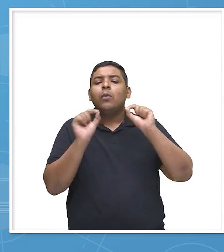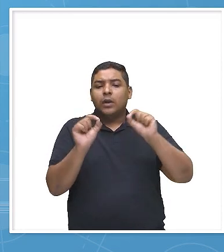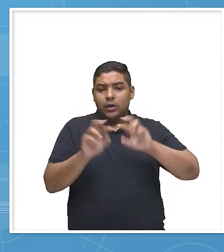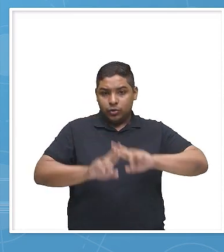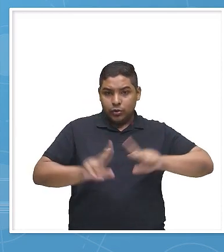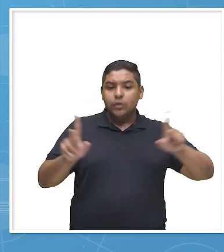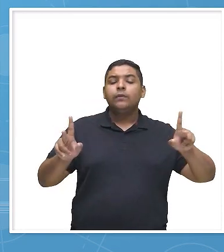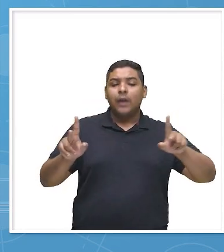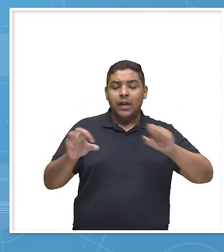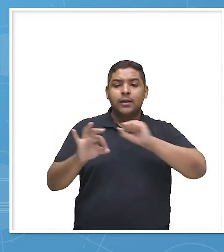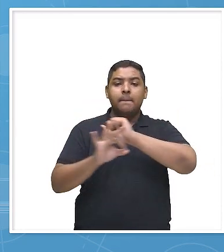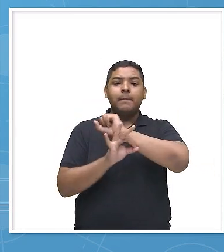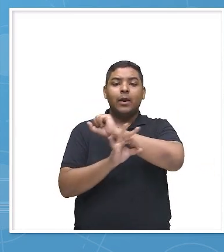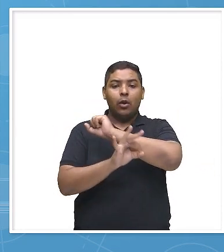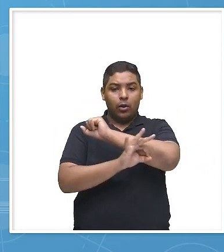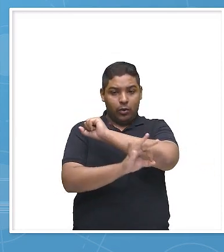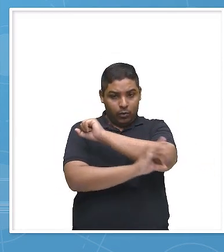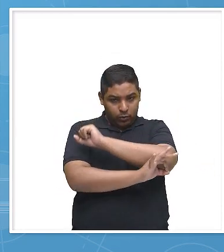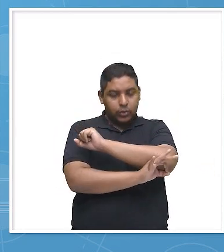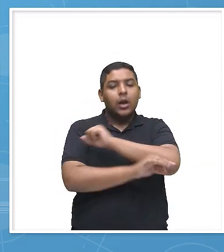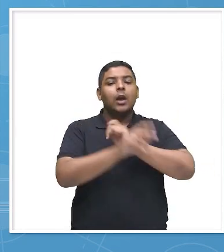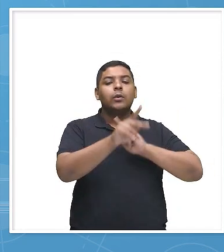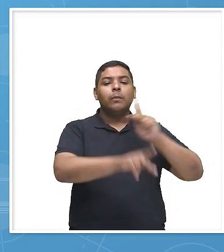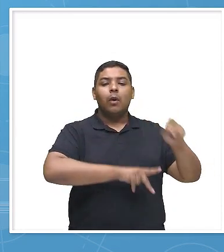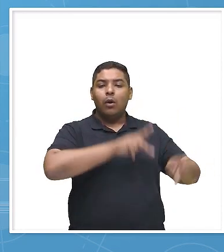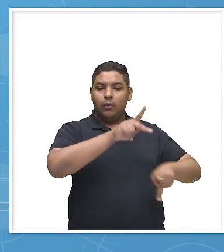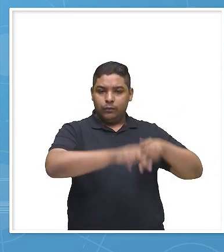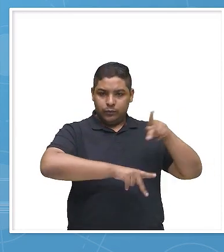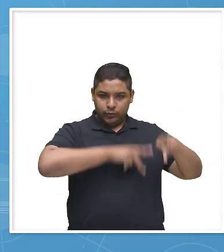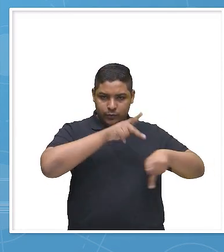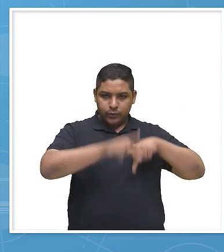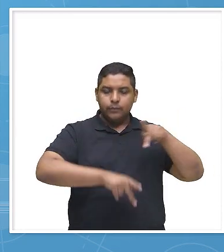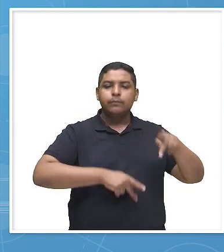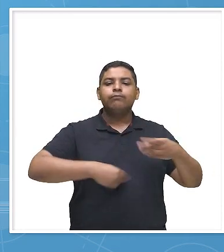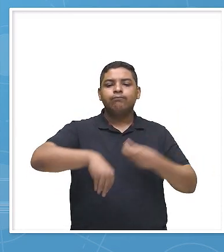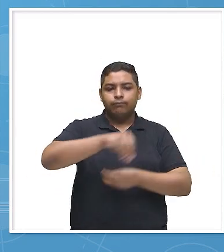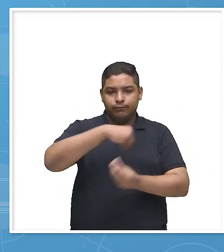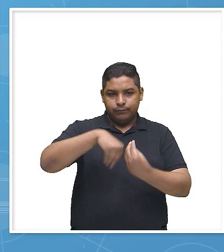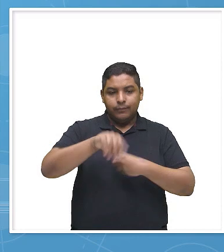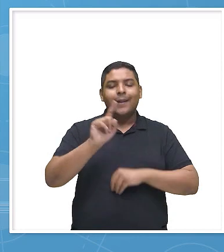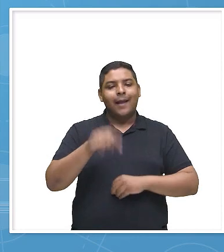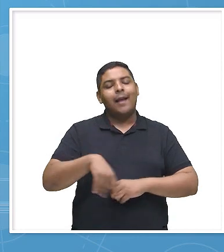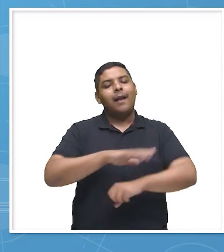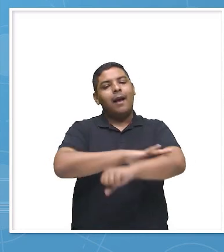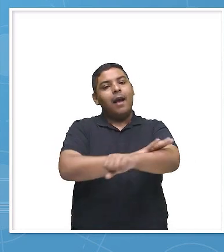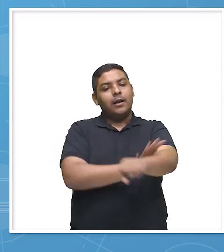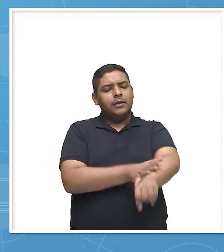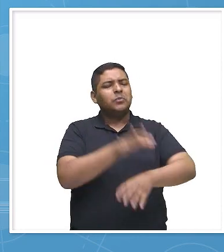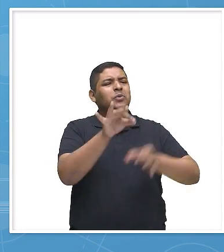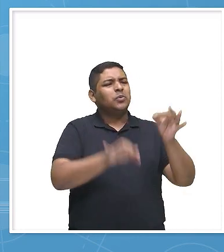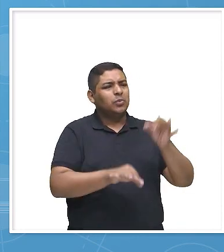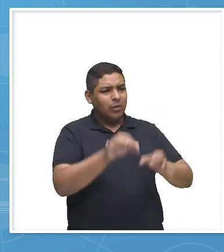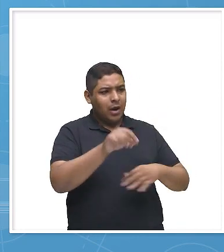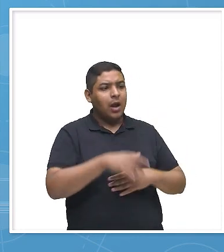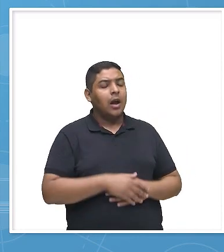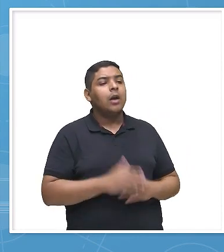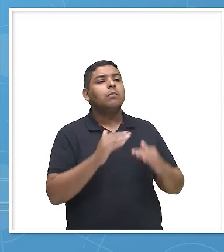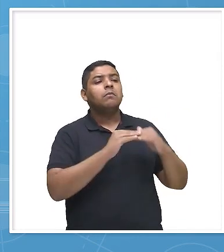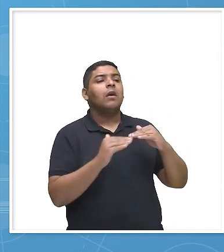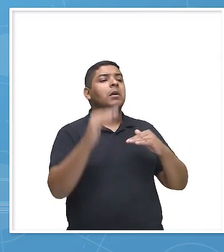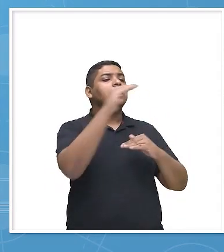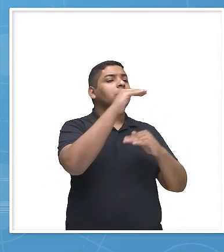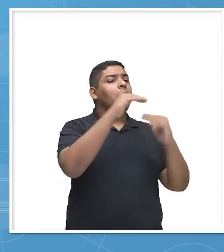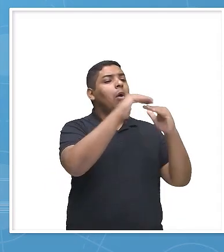em diferenças biológicas entre os povos. Isso é racismo, você julgar que uma pessoa é superior ou